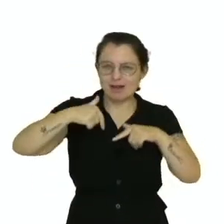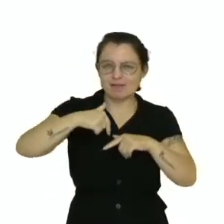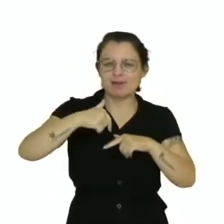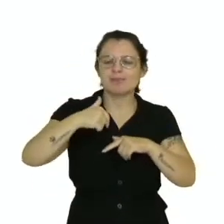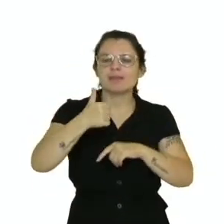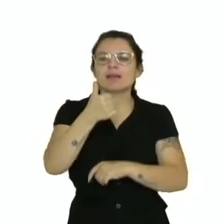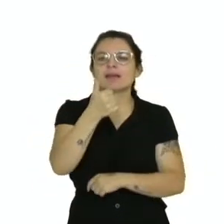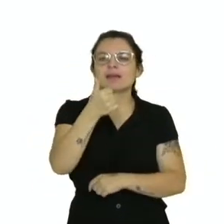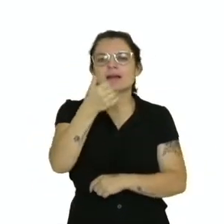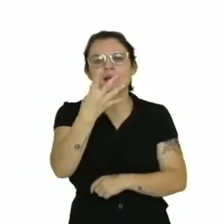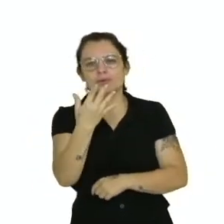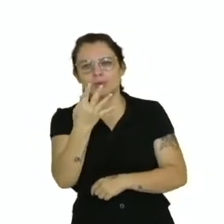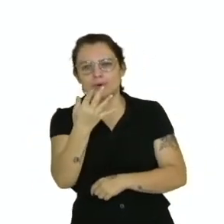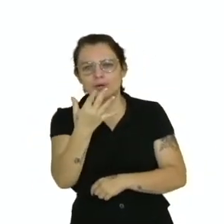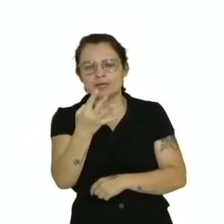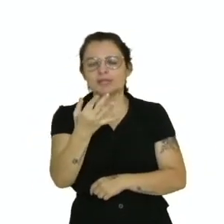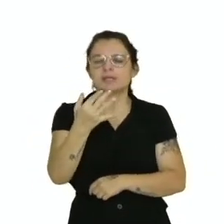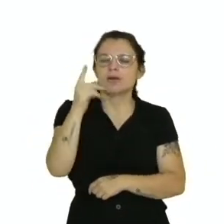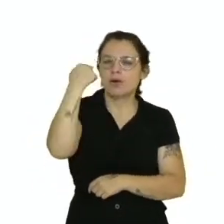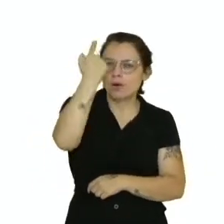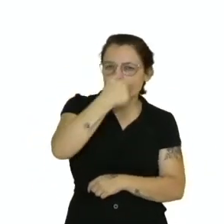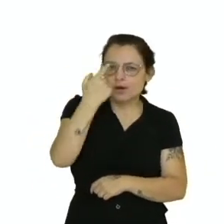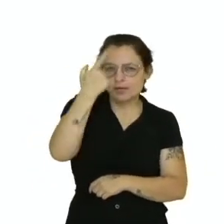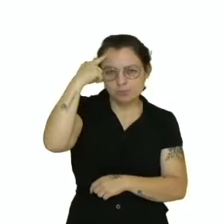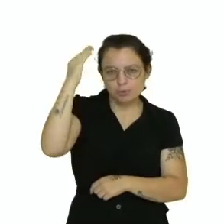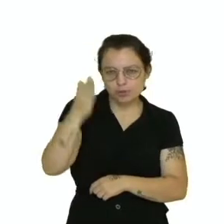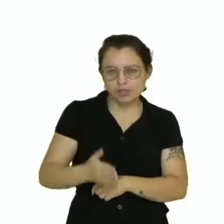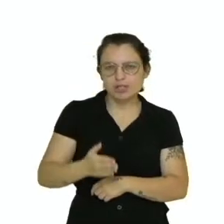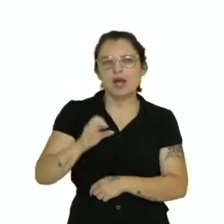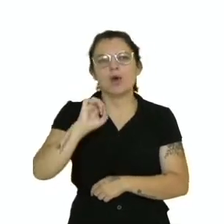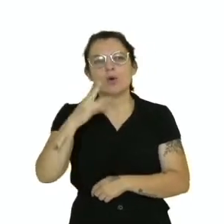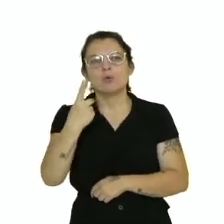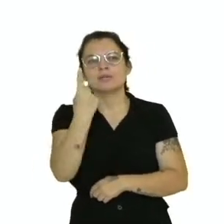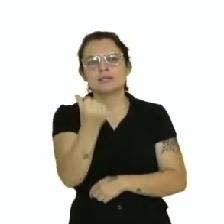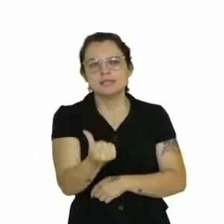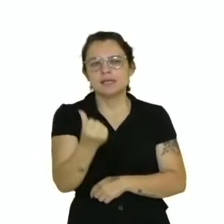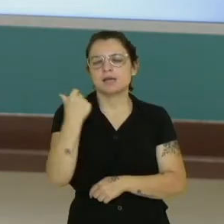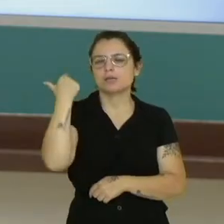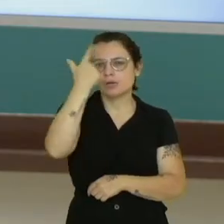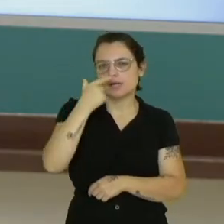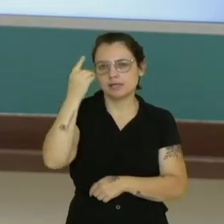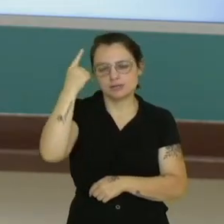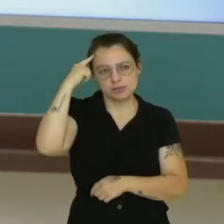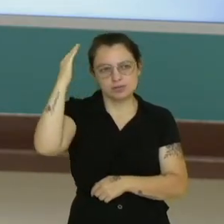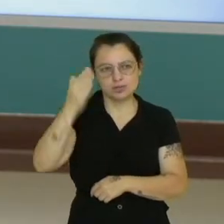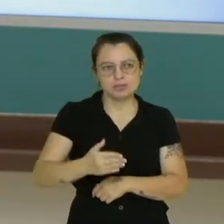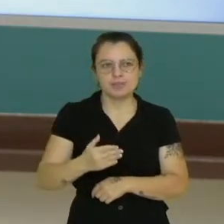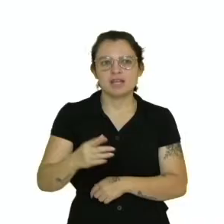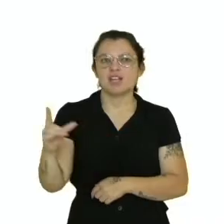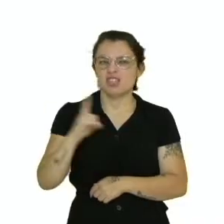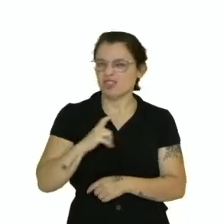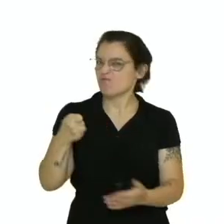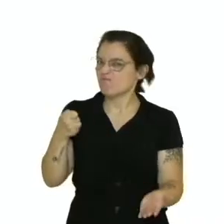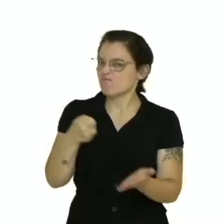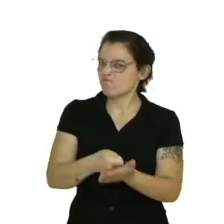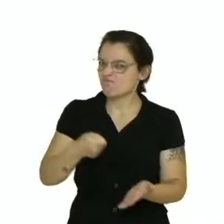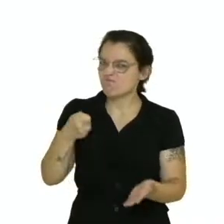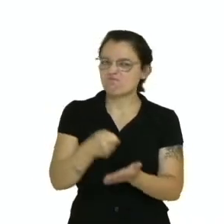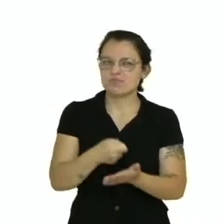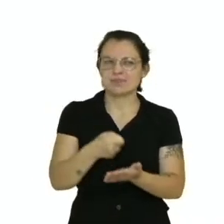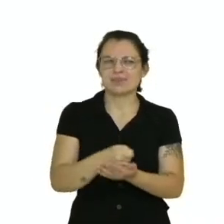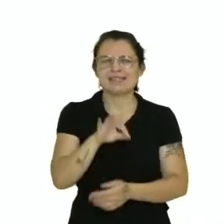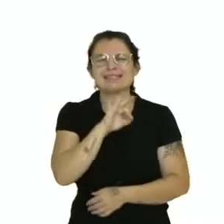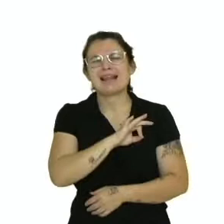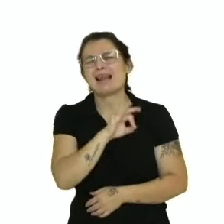16 horas por dia e era uma rígida disciplina que era aplicada nas fábricas contra os trabalhadores. Tá? Os salários